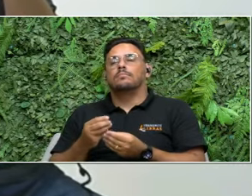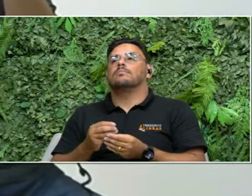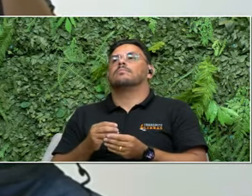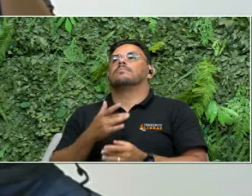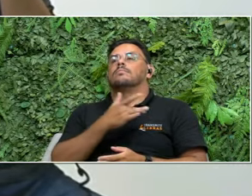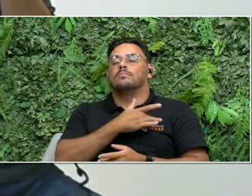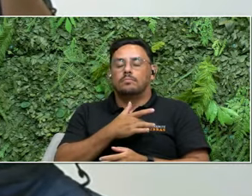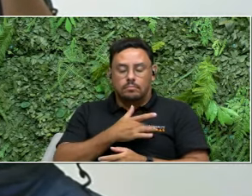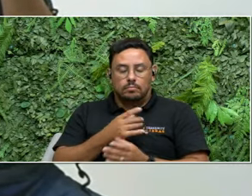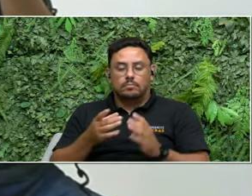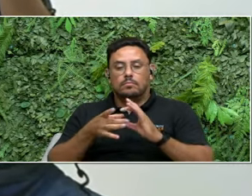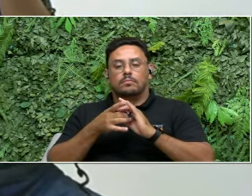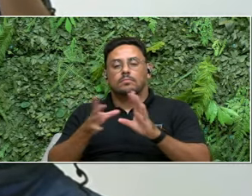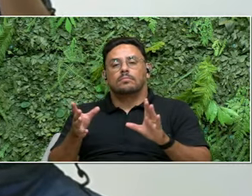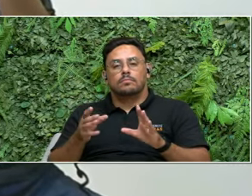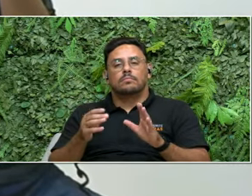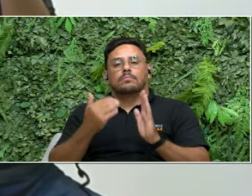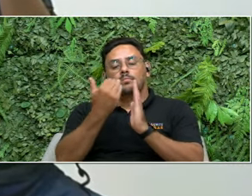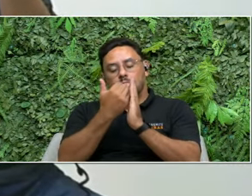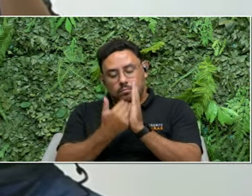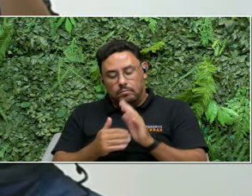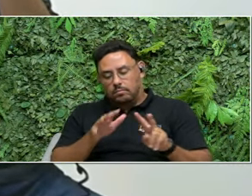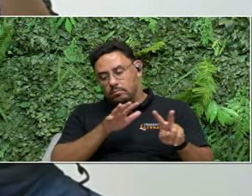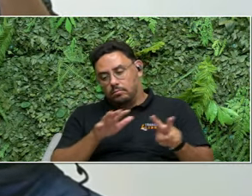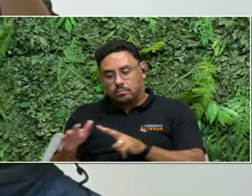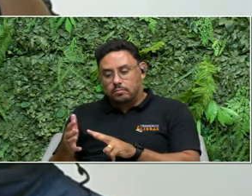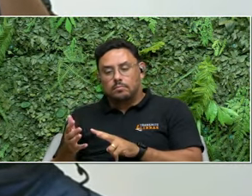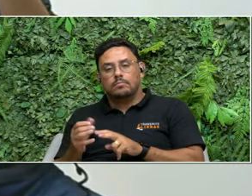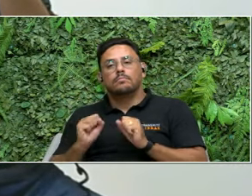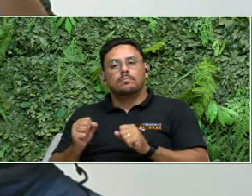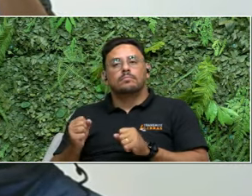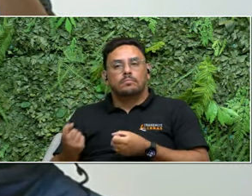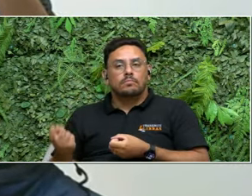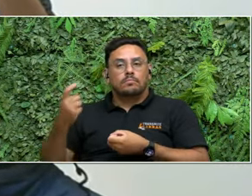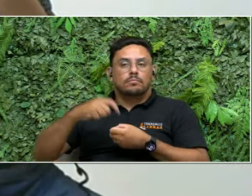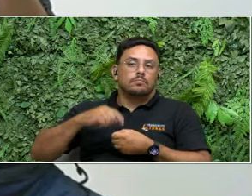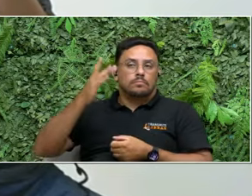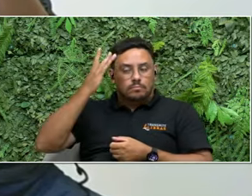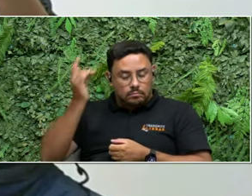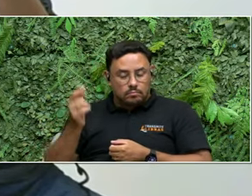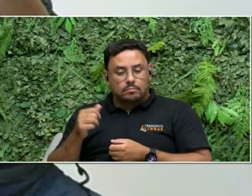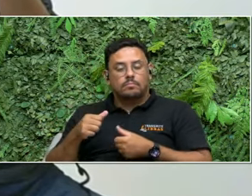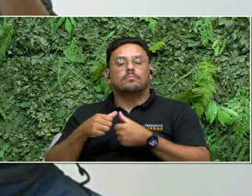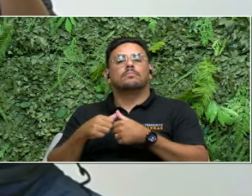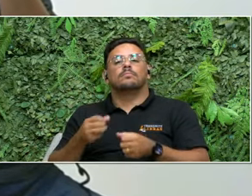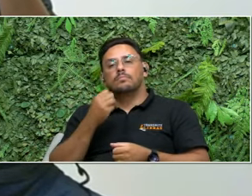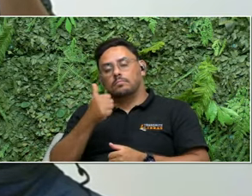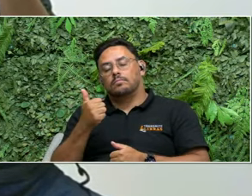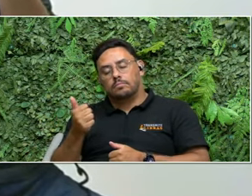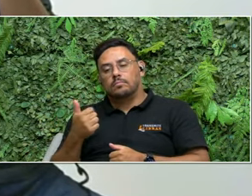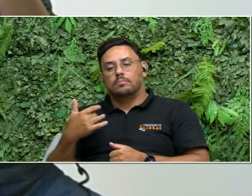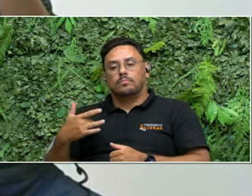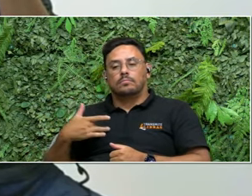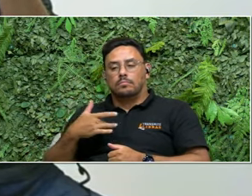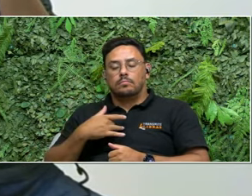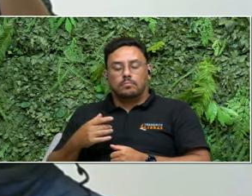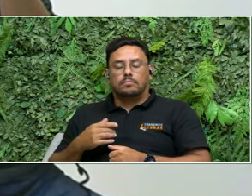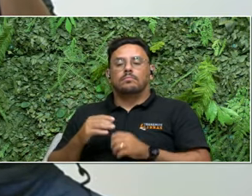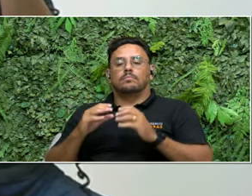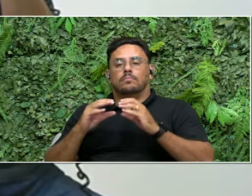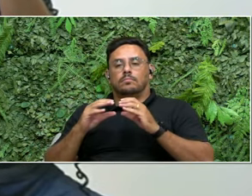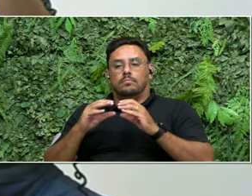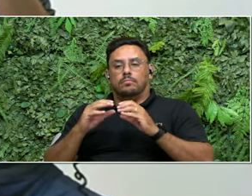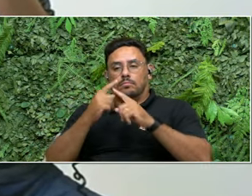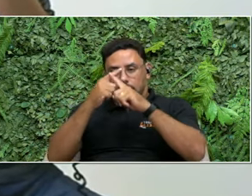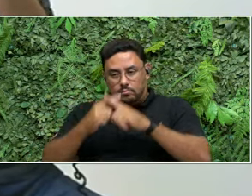liberar daqui a pouco a programação da semana o time já deve se reapresentar amanhã e ficou de bom tamanho pro Cruzeiro aqui o campeonato segue